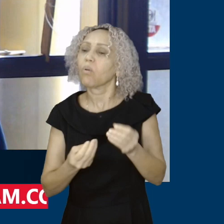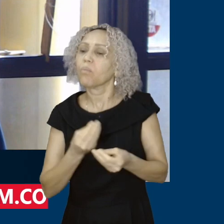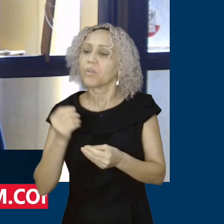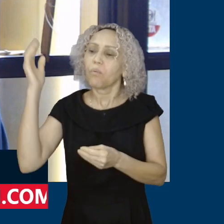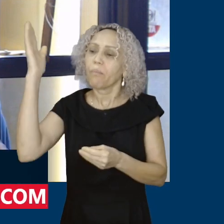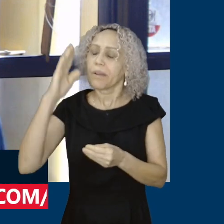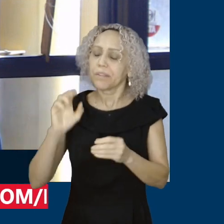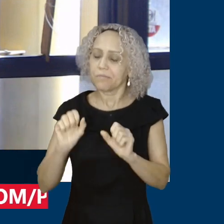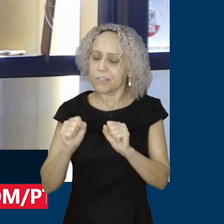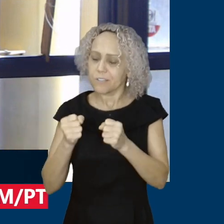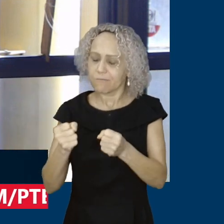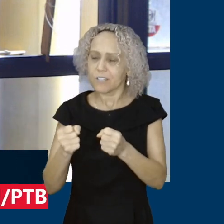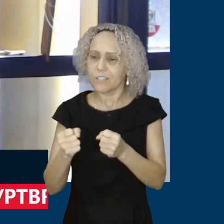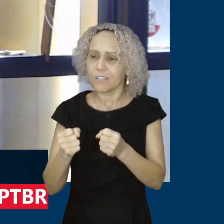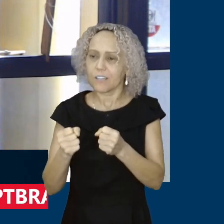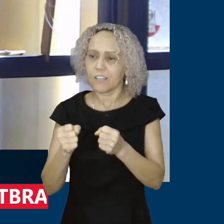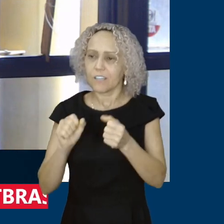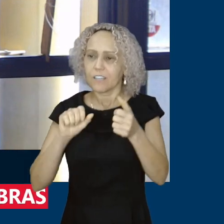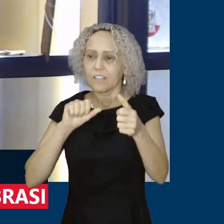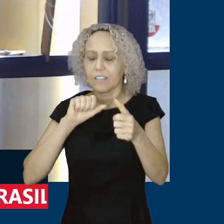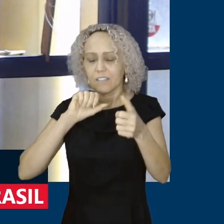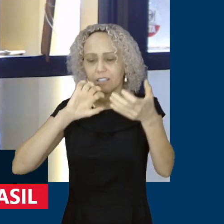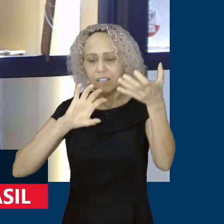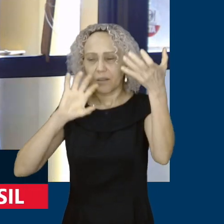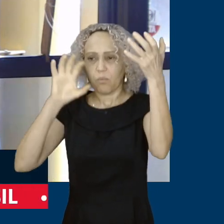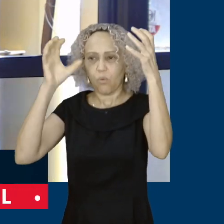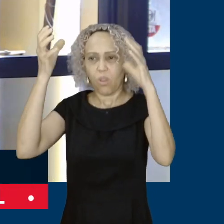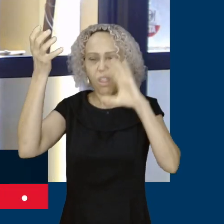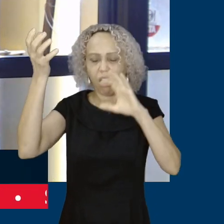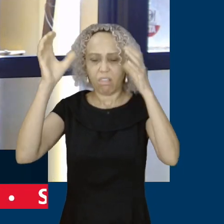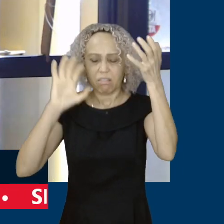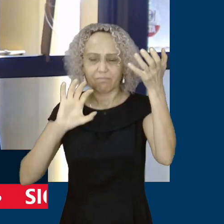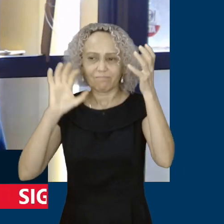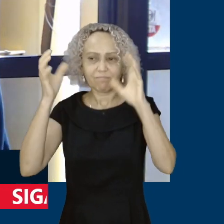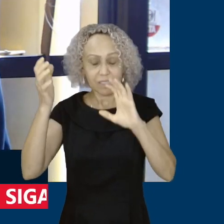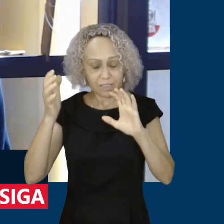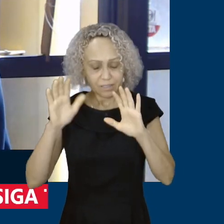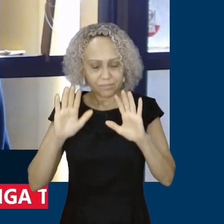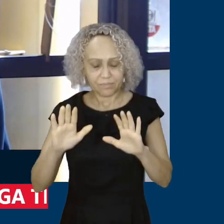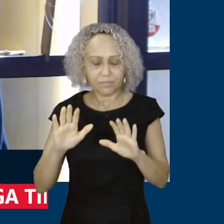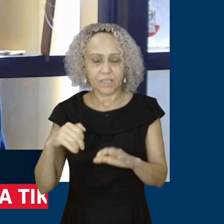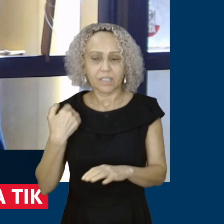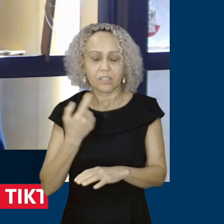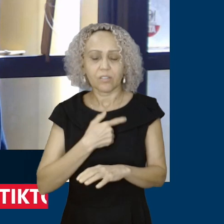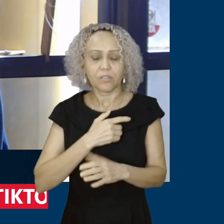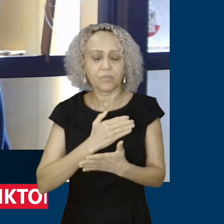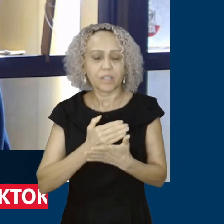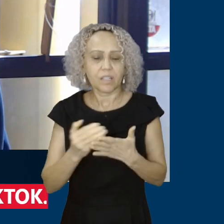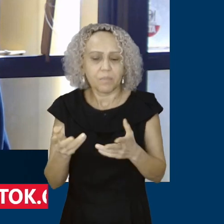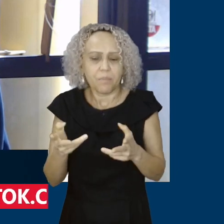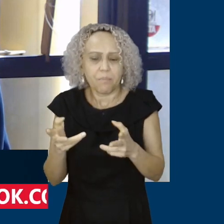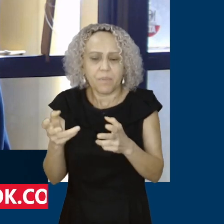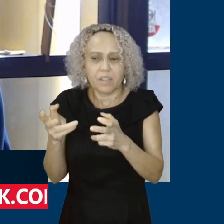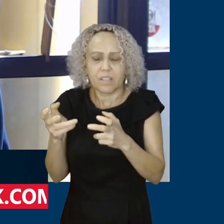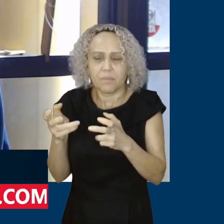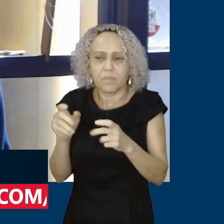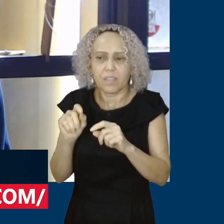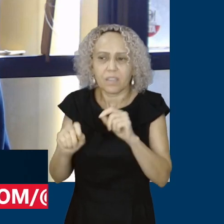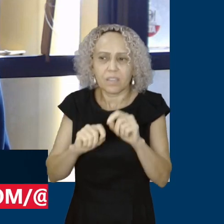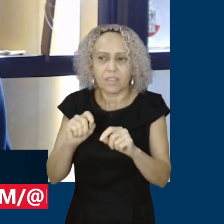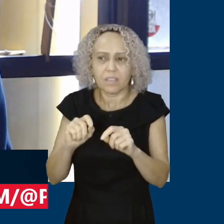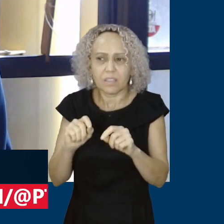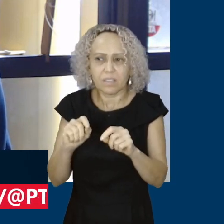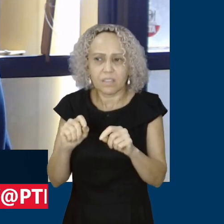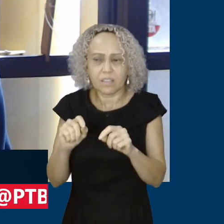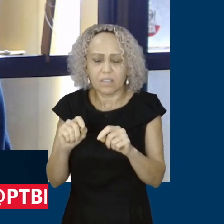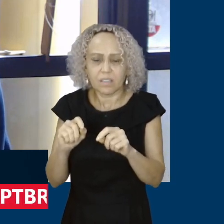essas oportunidades que a todo momento a gente já começa a perceber a vinda daquilo que eu